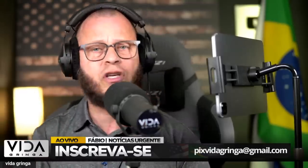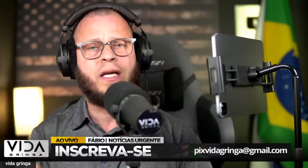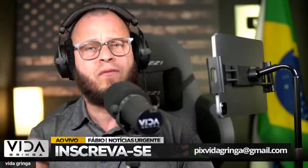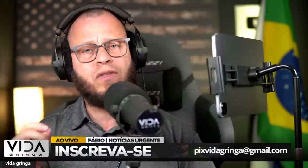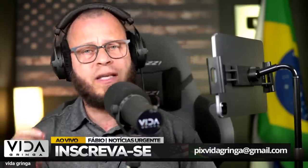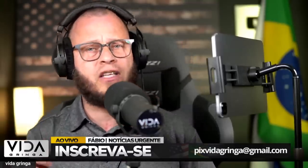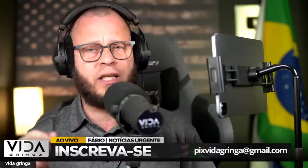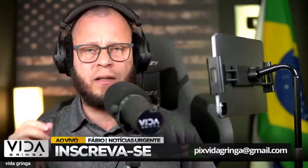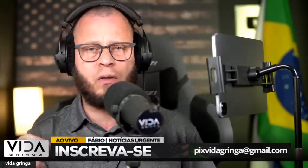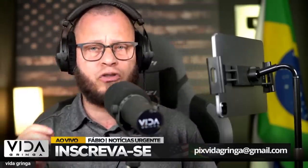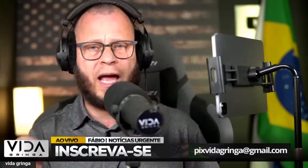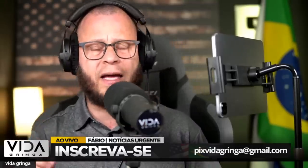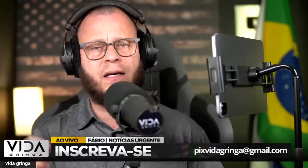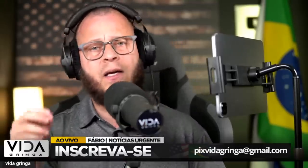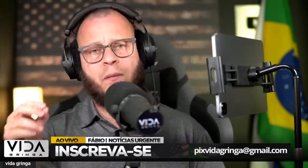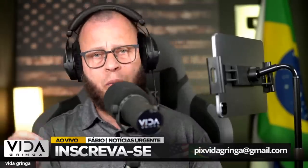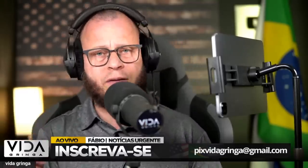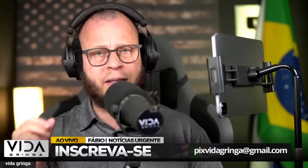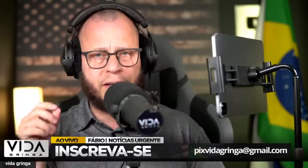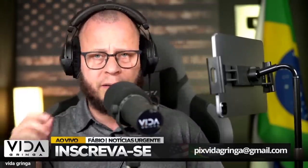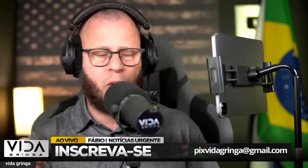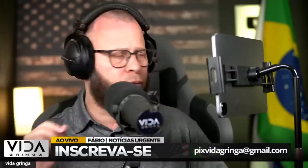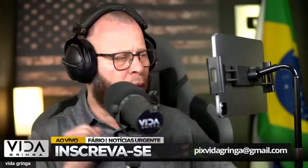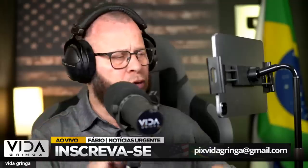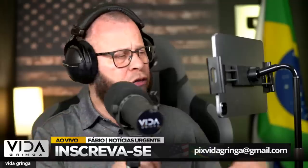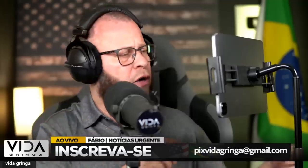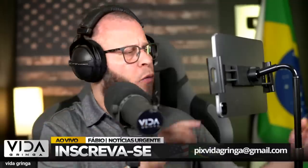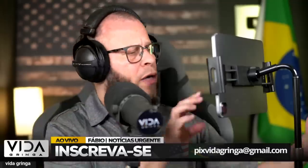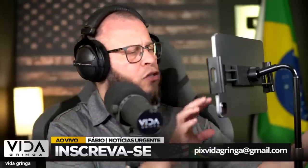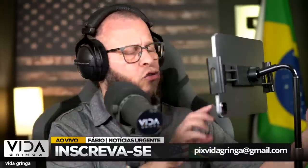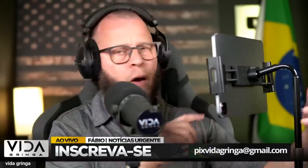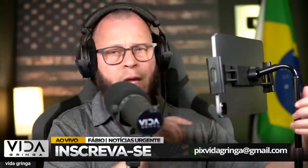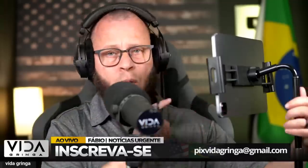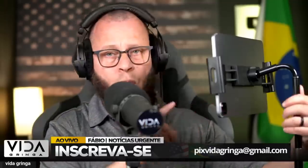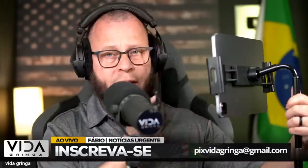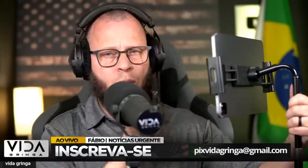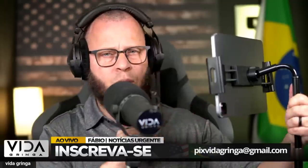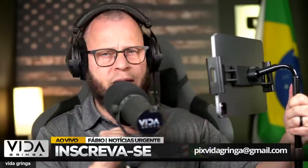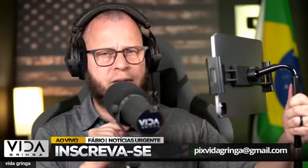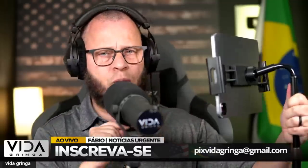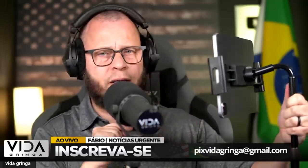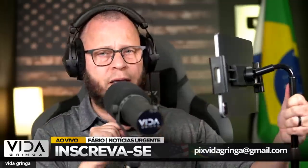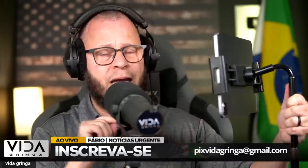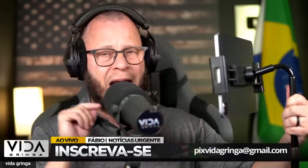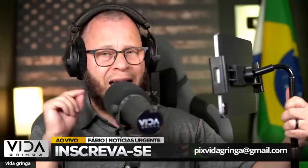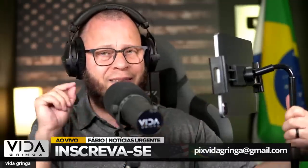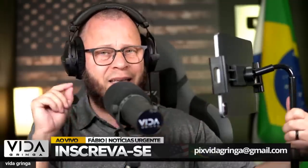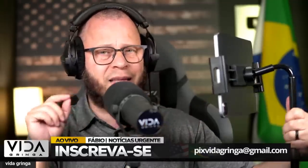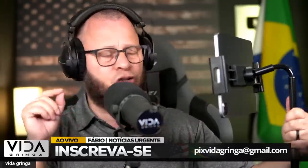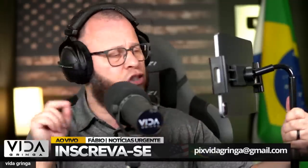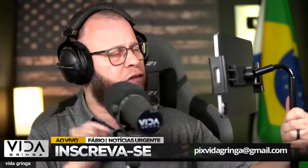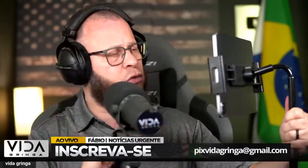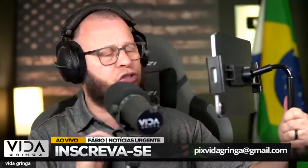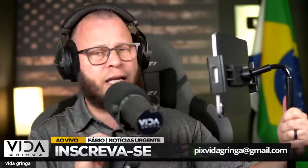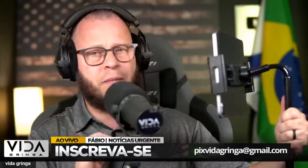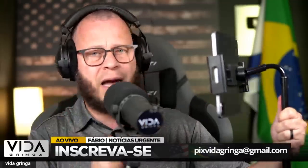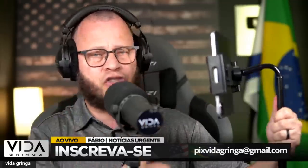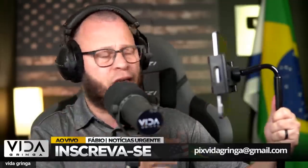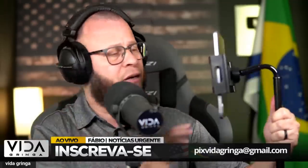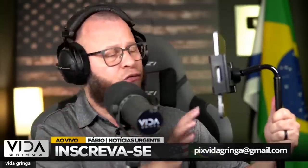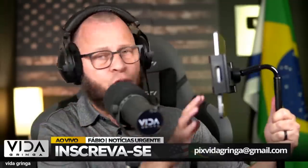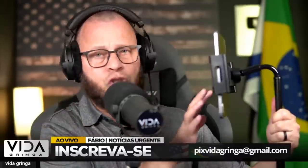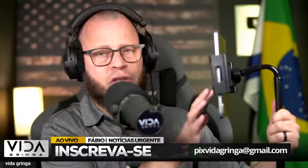sim Obviamente você acha que não já era bota que não vamos que vamos olha só o que aconteceu aqui a tentativa de um